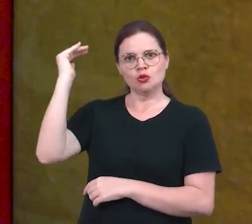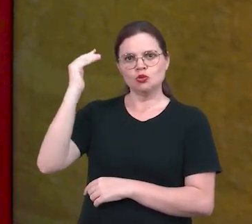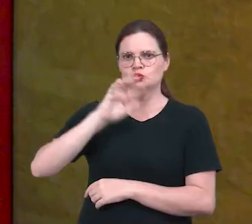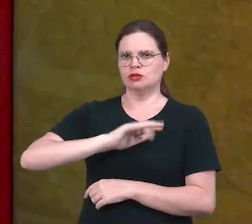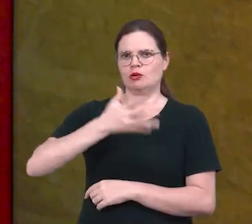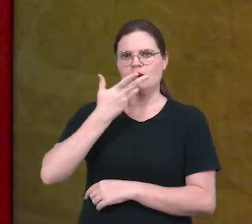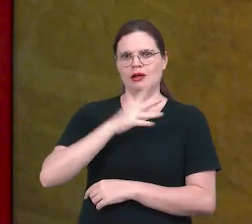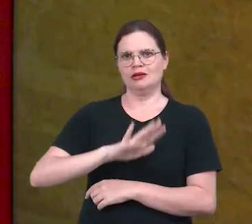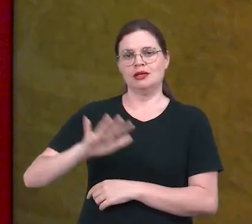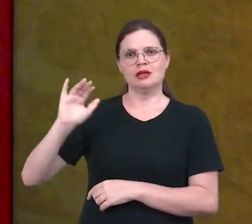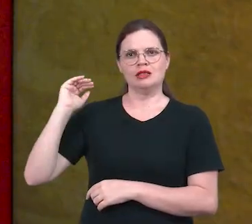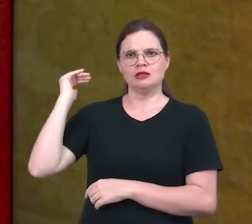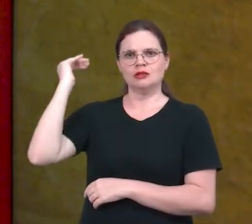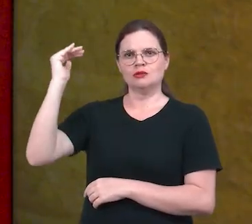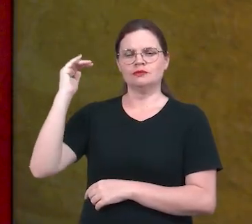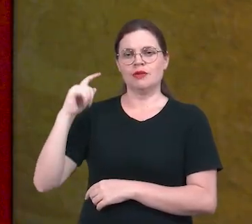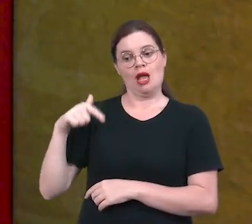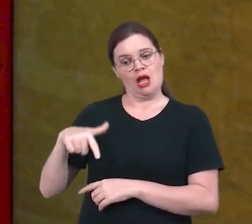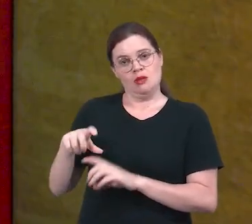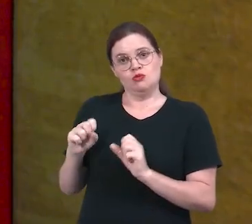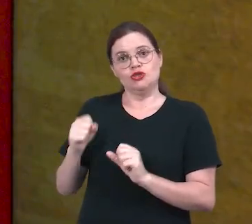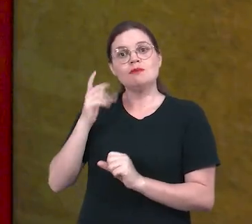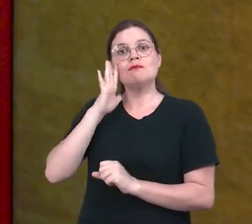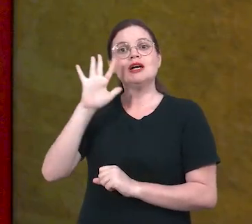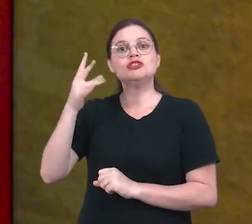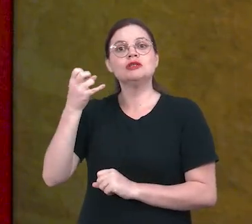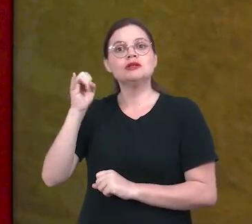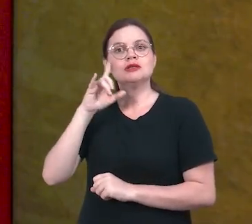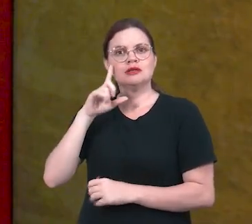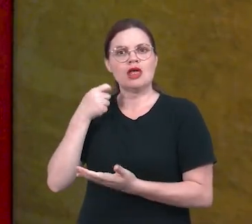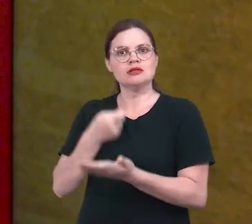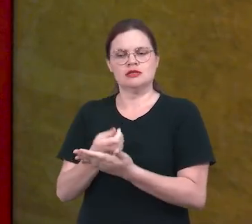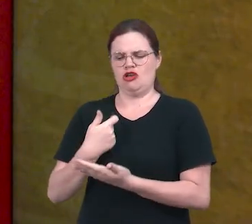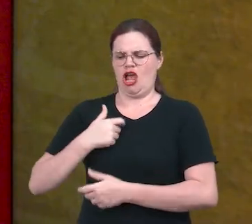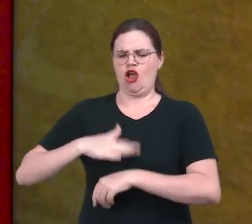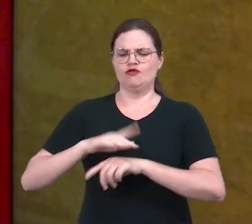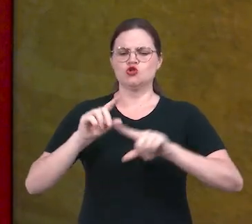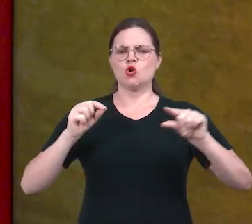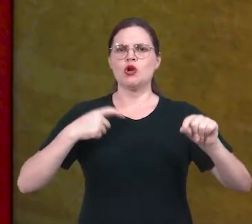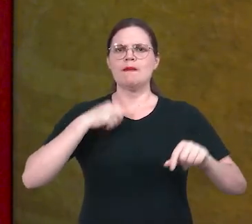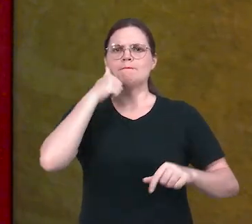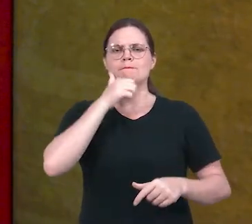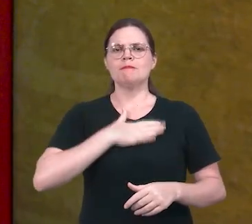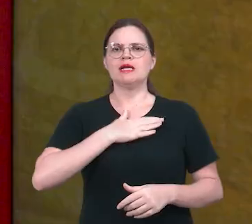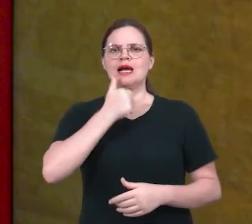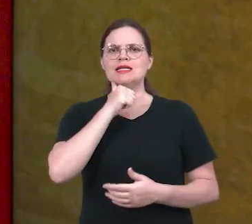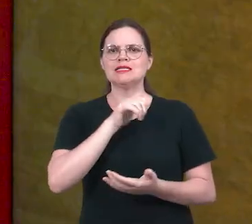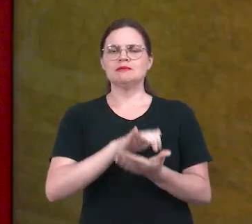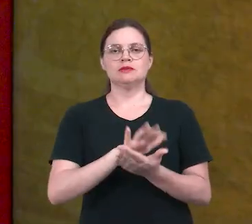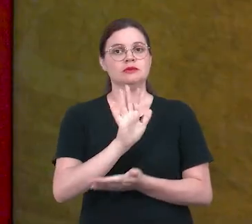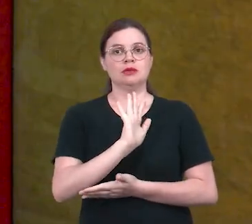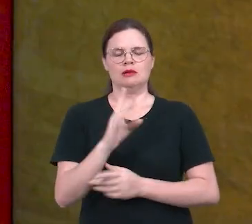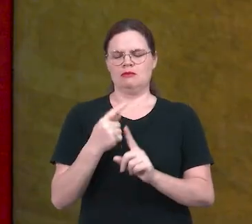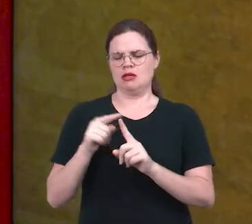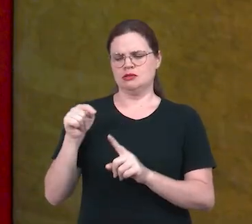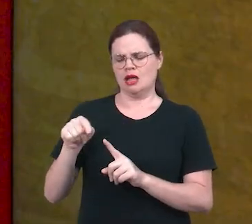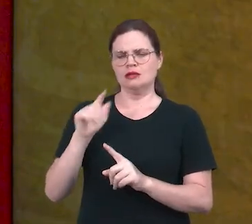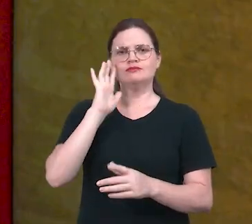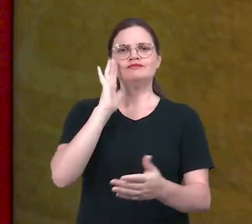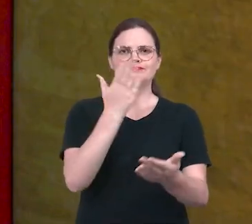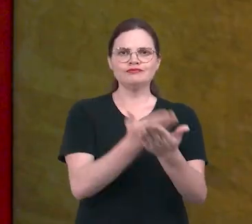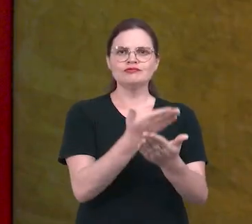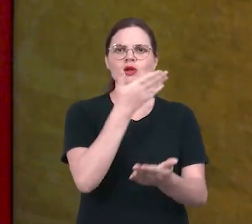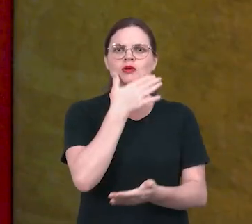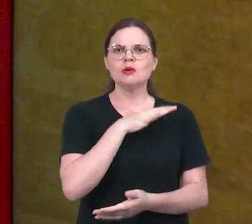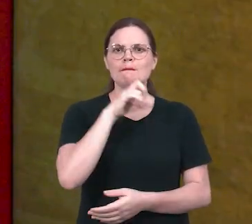formado, ele podia dizer: não, quem vai escolher sou eu, Mas ele sabia que entregar a vida, o